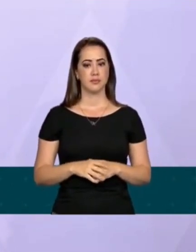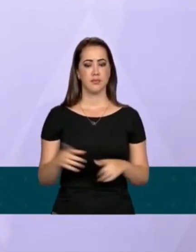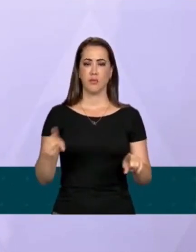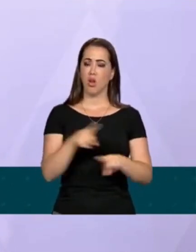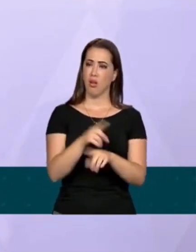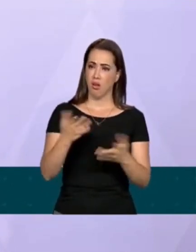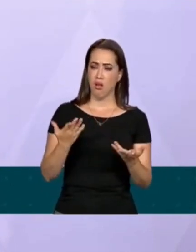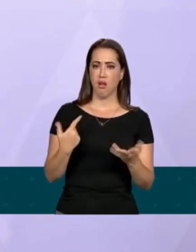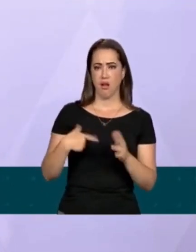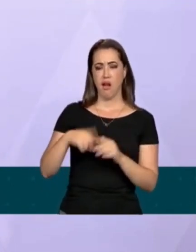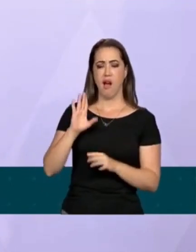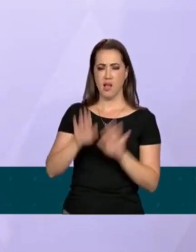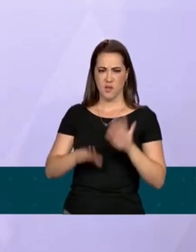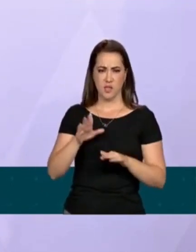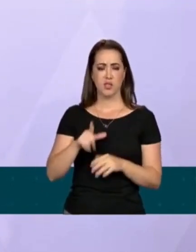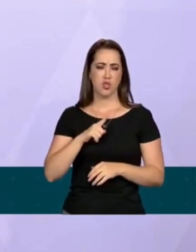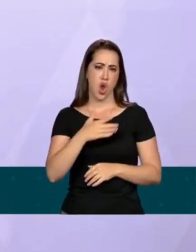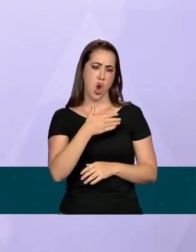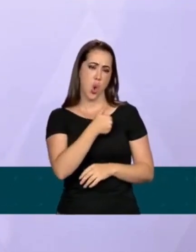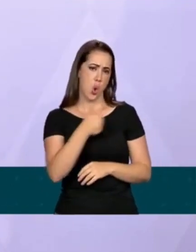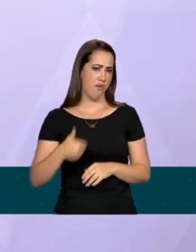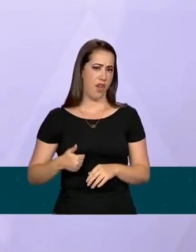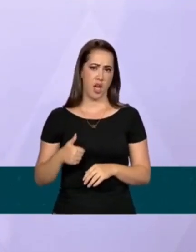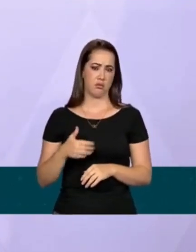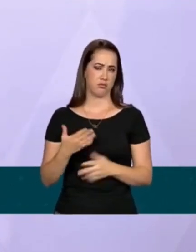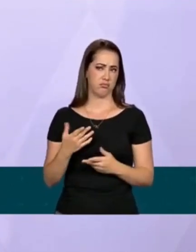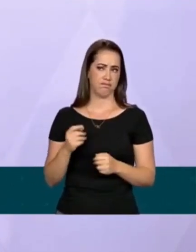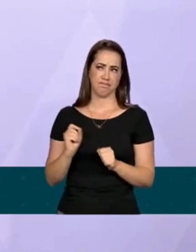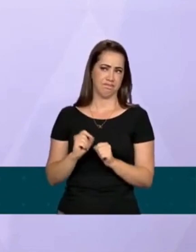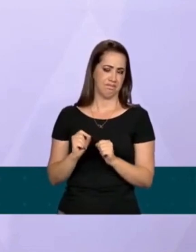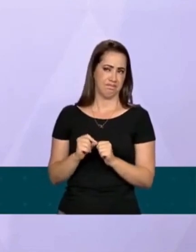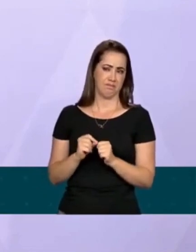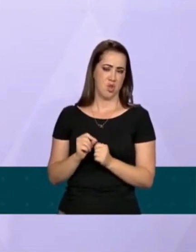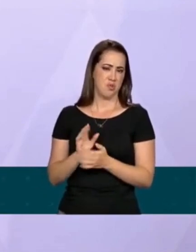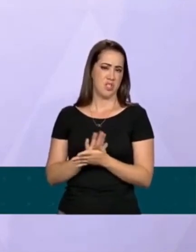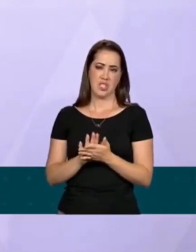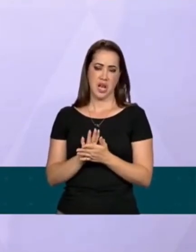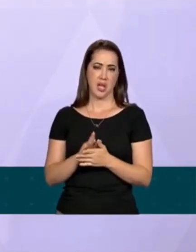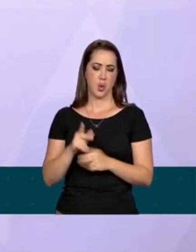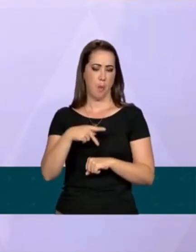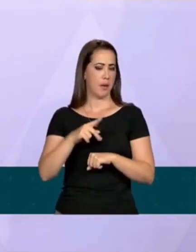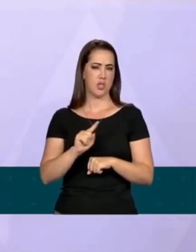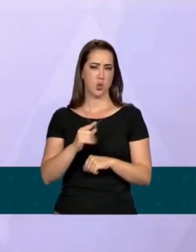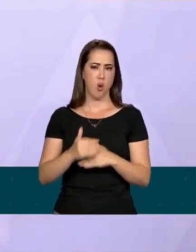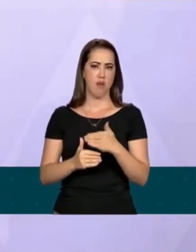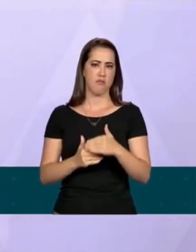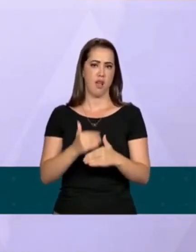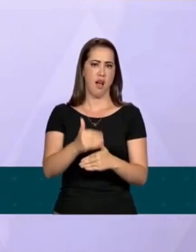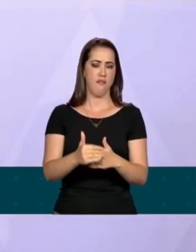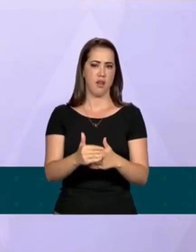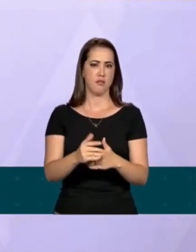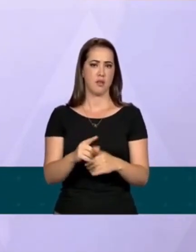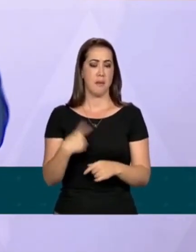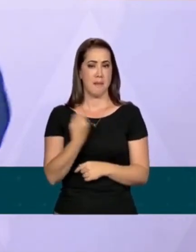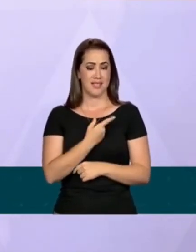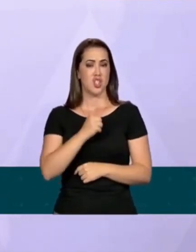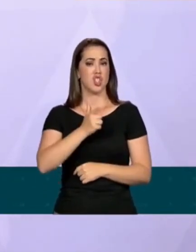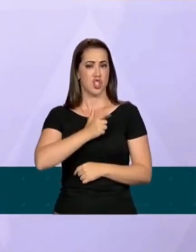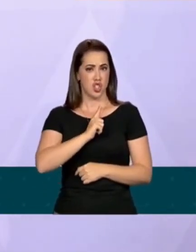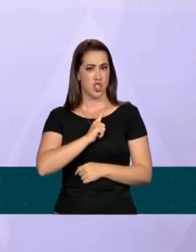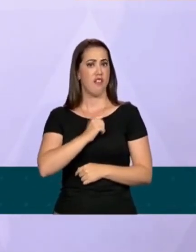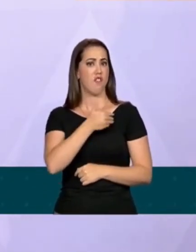Você tinha governo que não fazia as coisas, o país não andava. Mas nós tivemos um governo